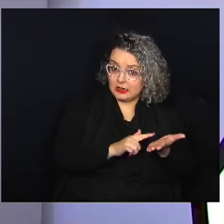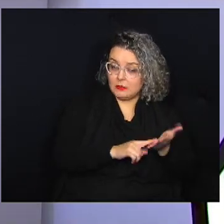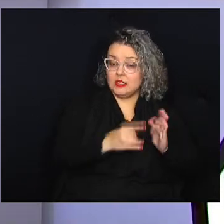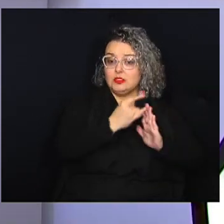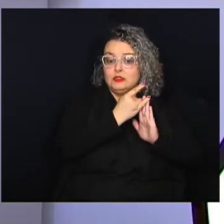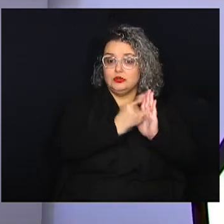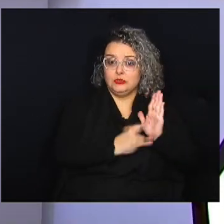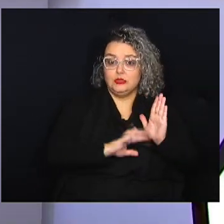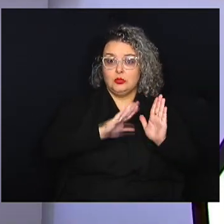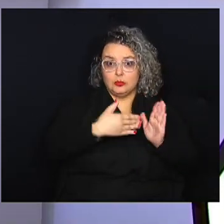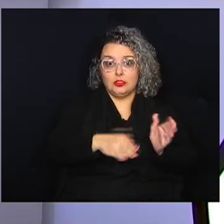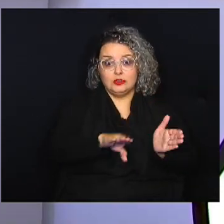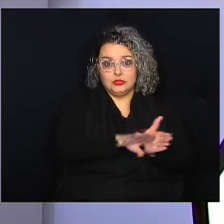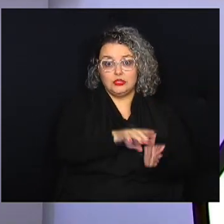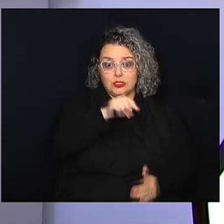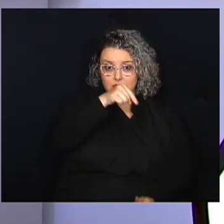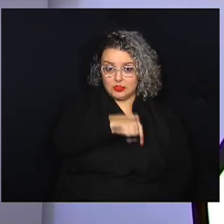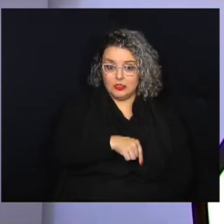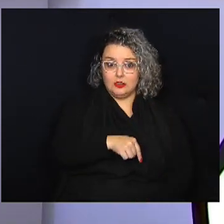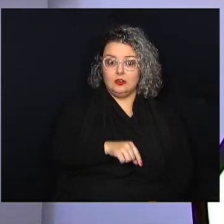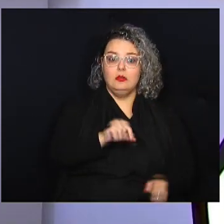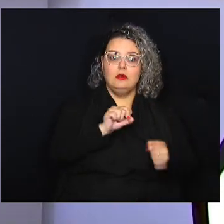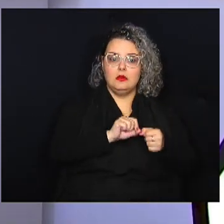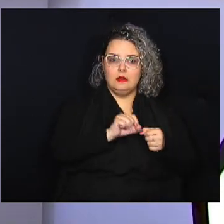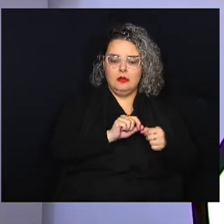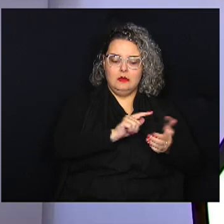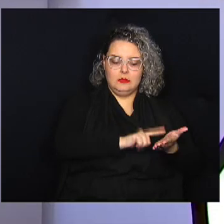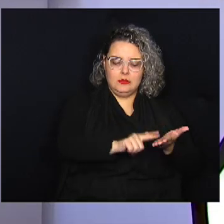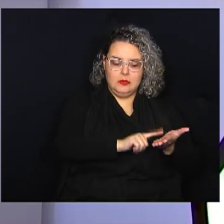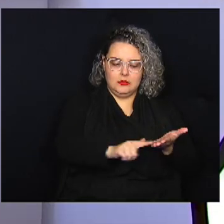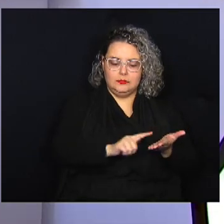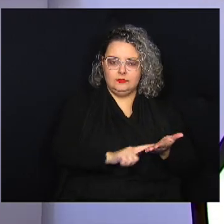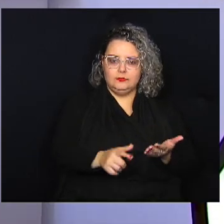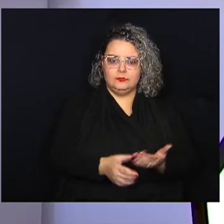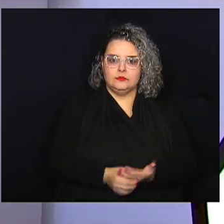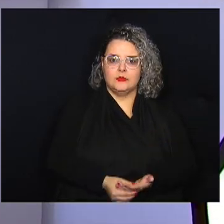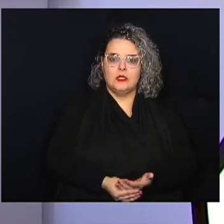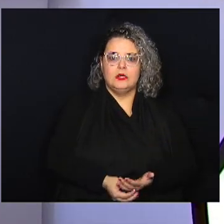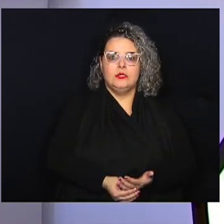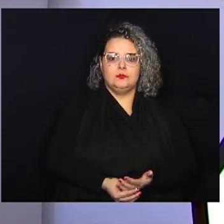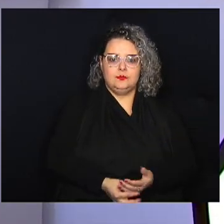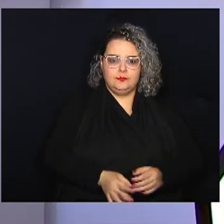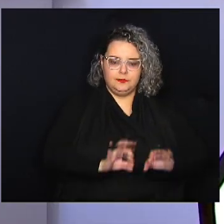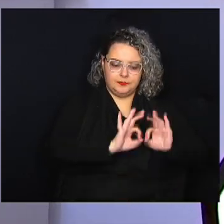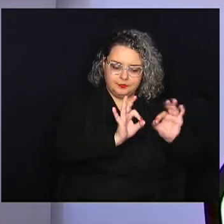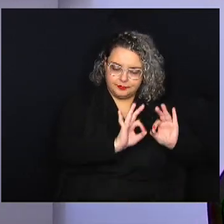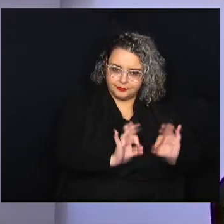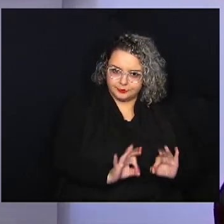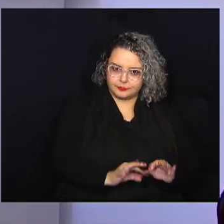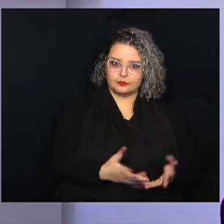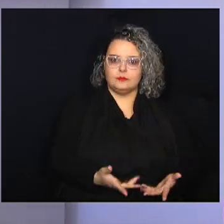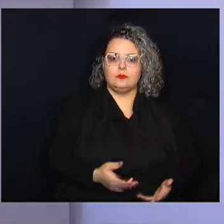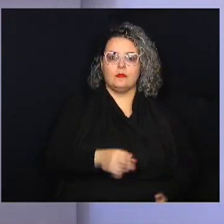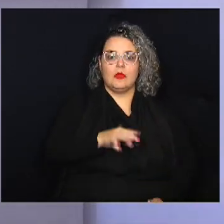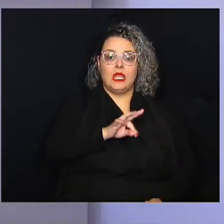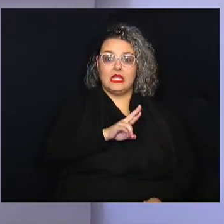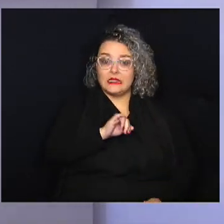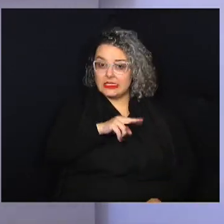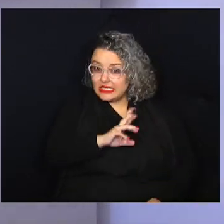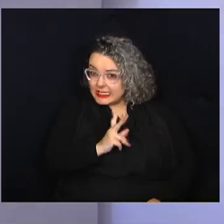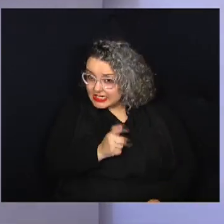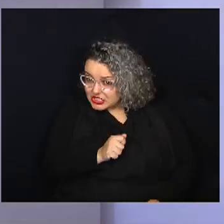Quando os documentos chegam aqui, a gente faz a limpeza deles, desmetaliza, usa trincha, faz a